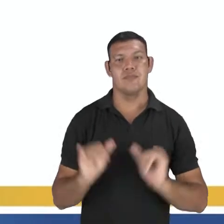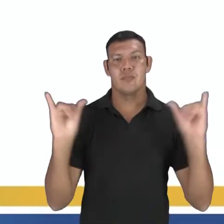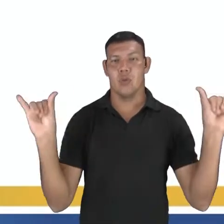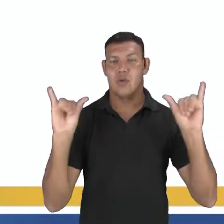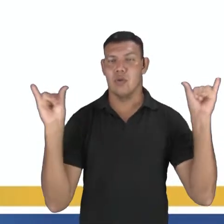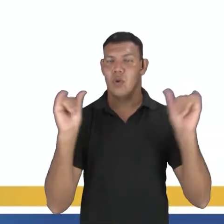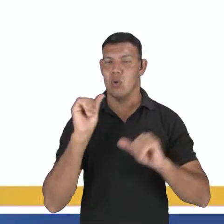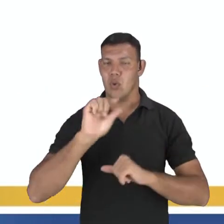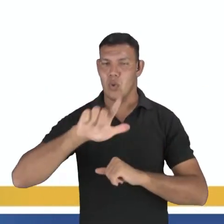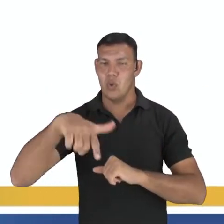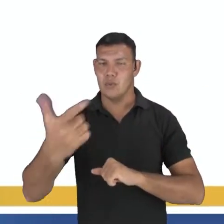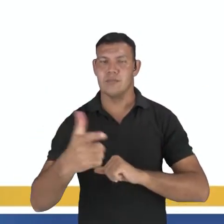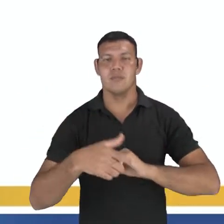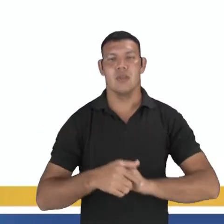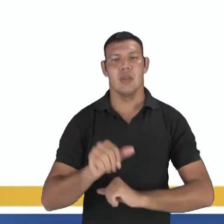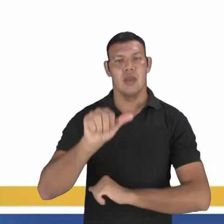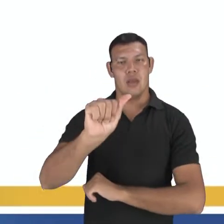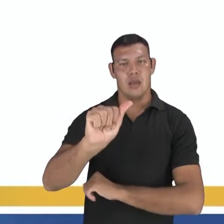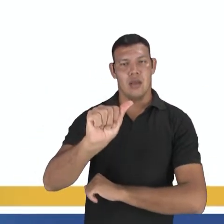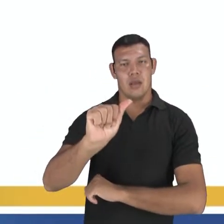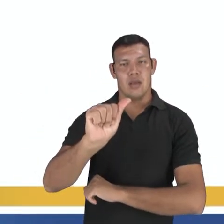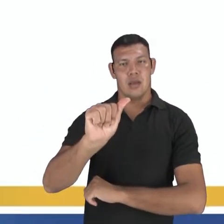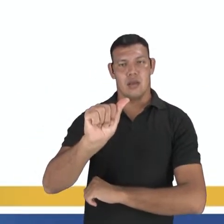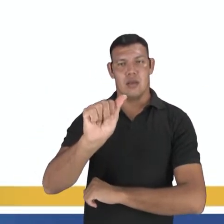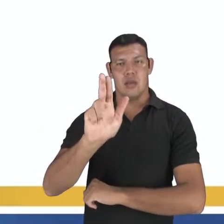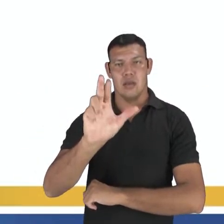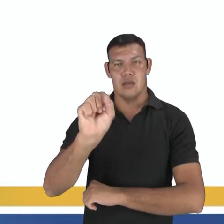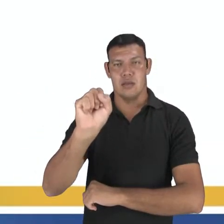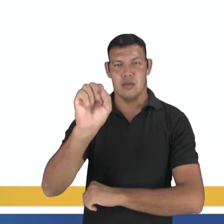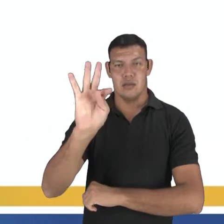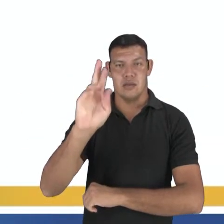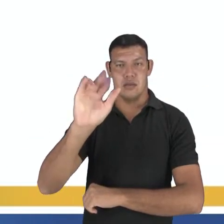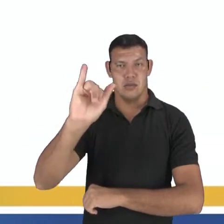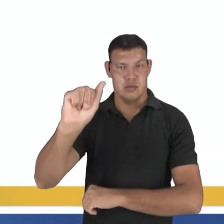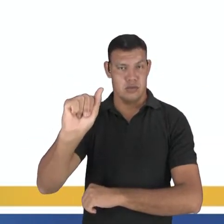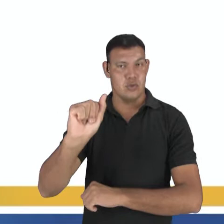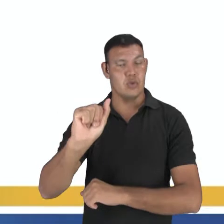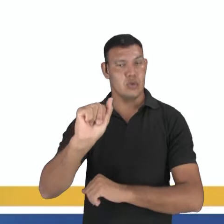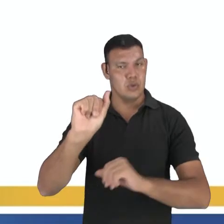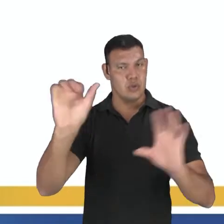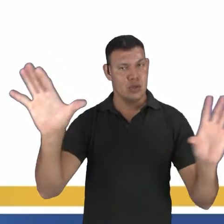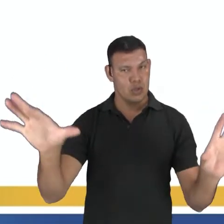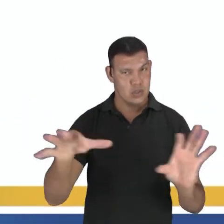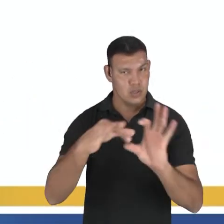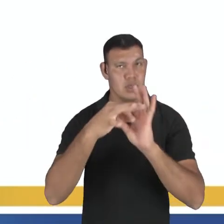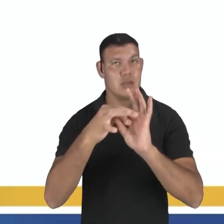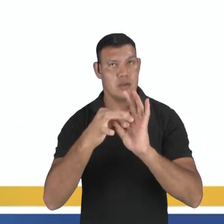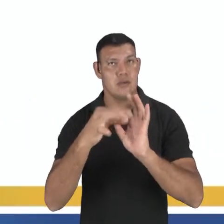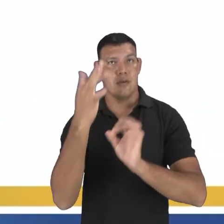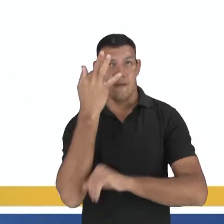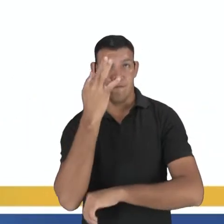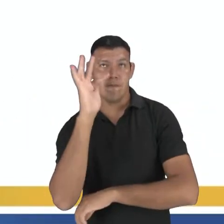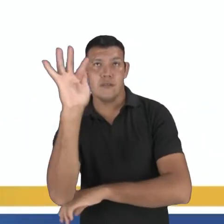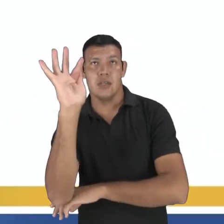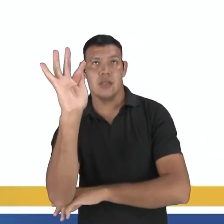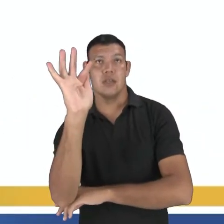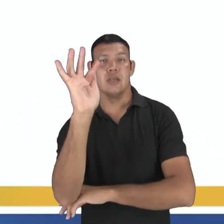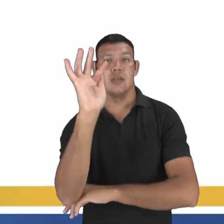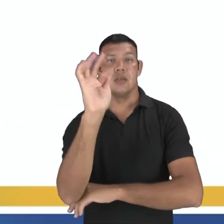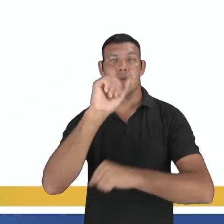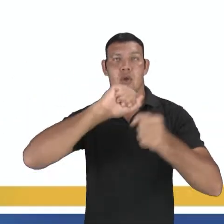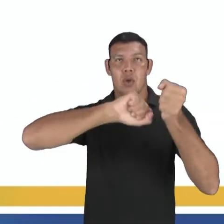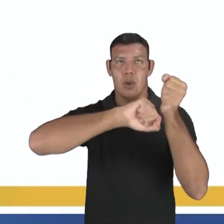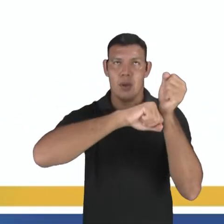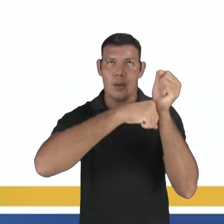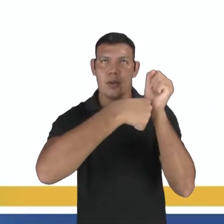notícia. A Áustria se une à França e ameaça bloquear acordo da União Europeia com o Mercosul por